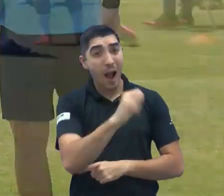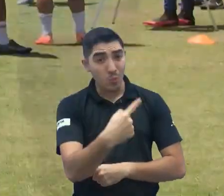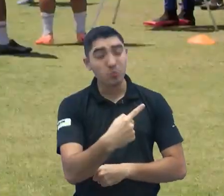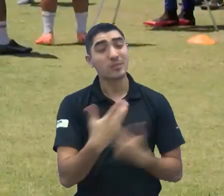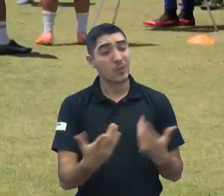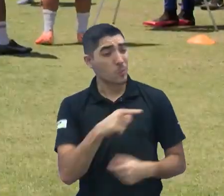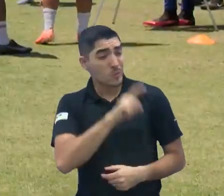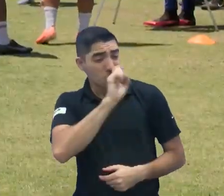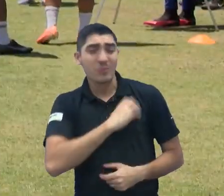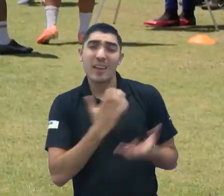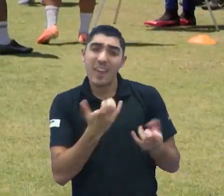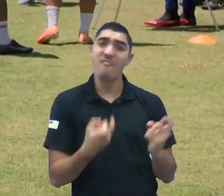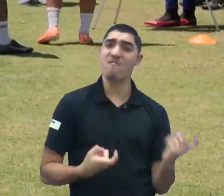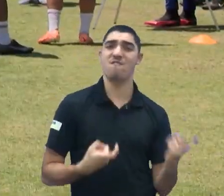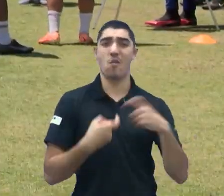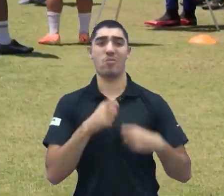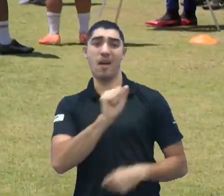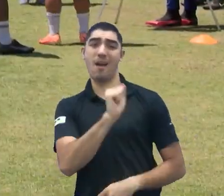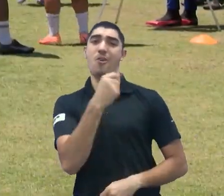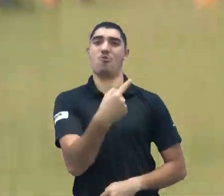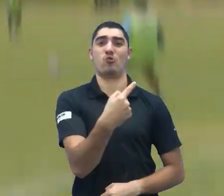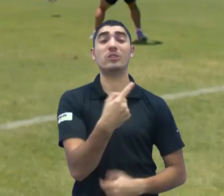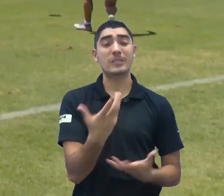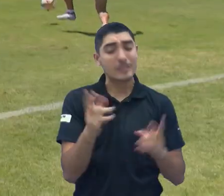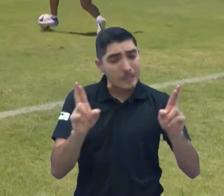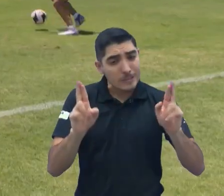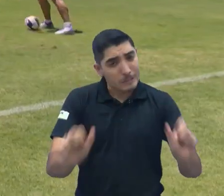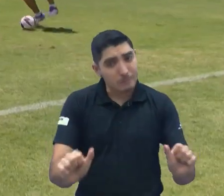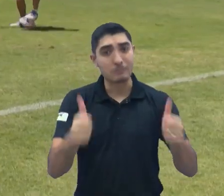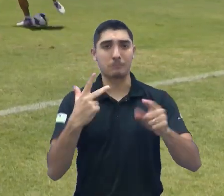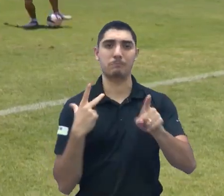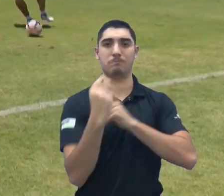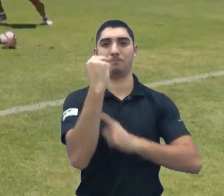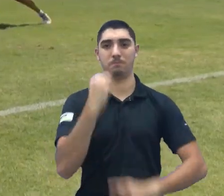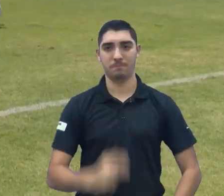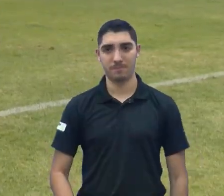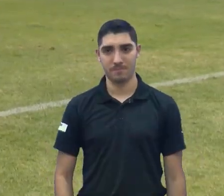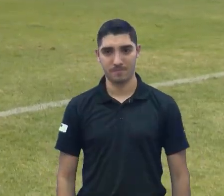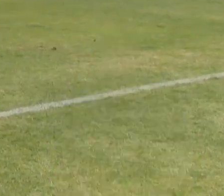e promete fazer de tudo para isso.